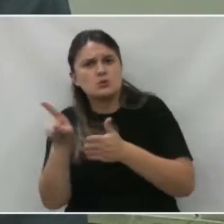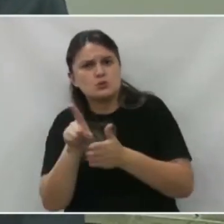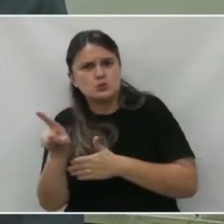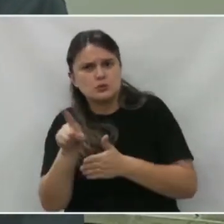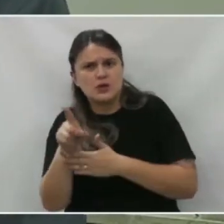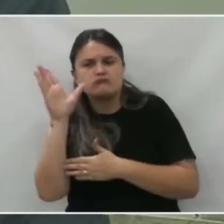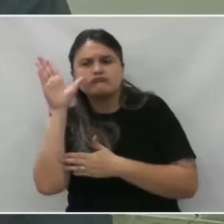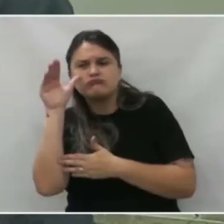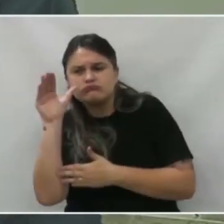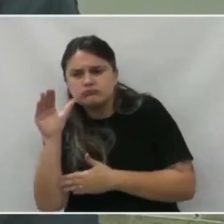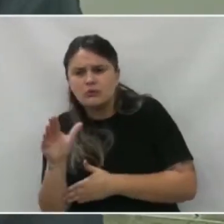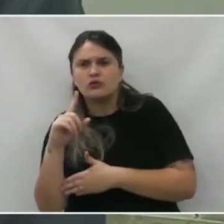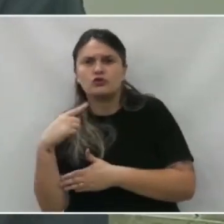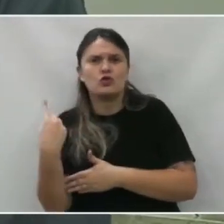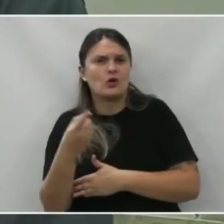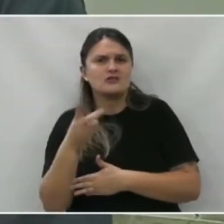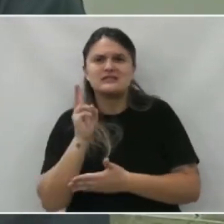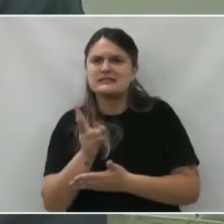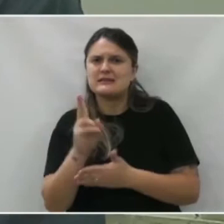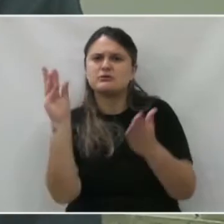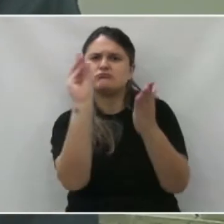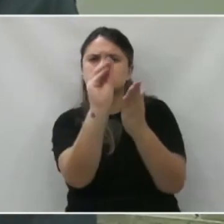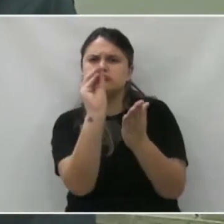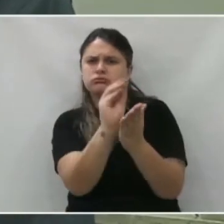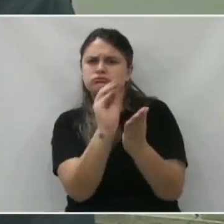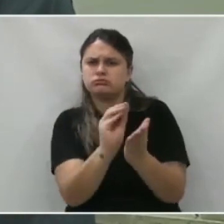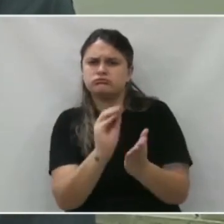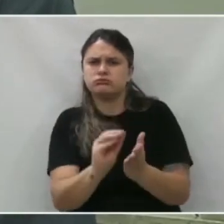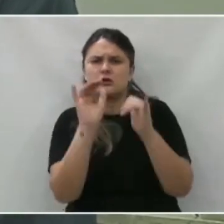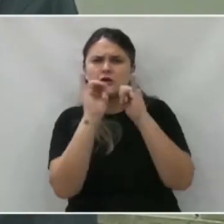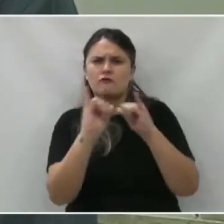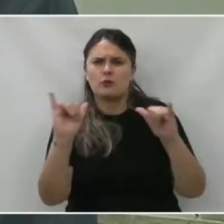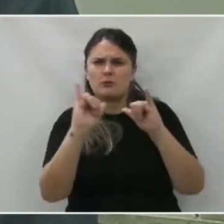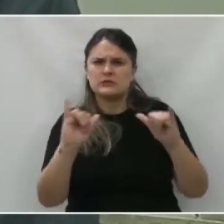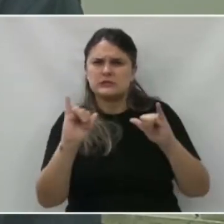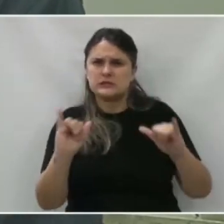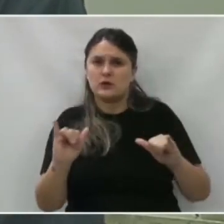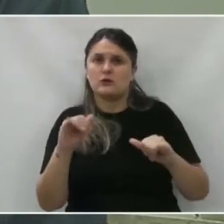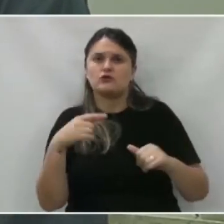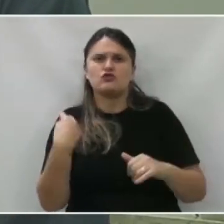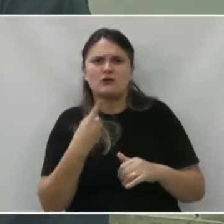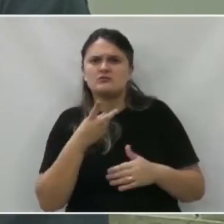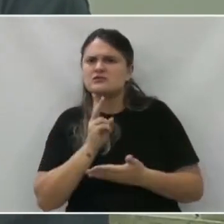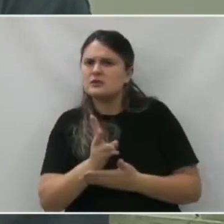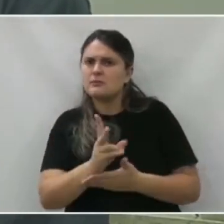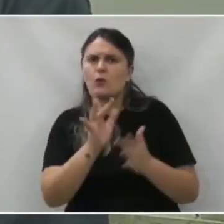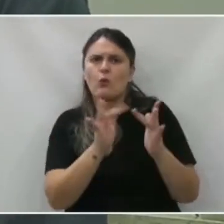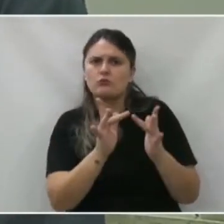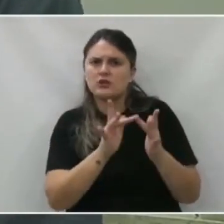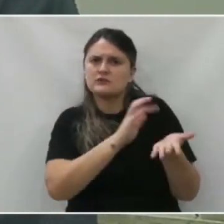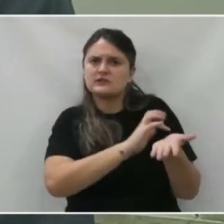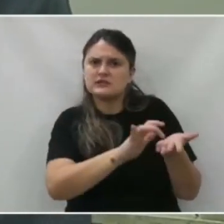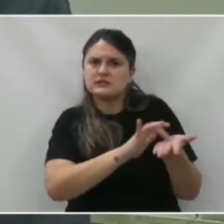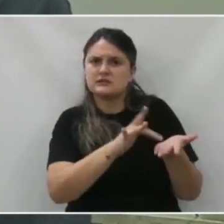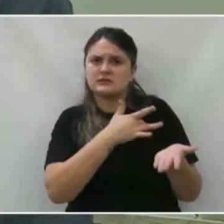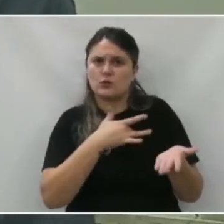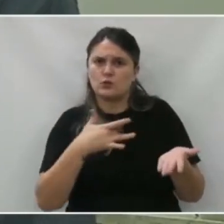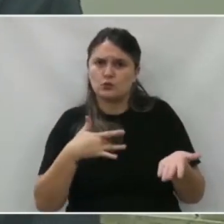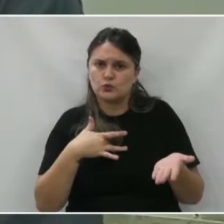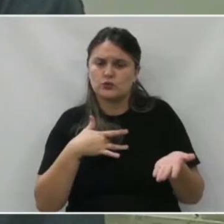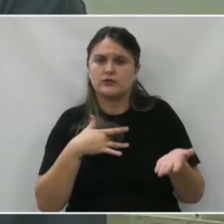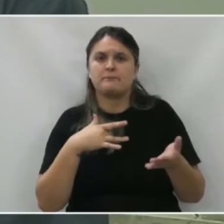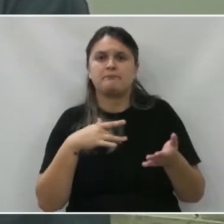a página da Câmara. Nós vamos manter uma comunicação direta com a nossa Secretaria de Saúde do município, com a